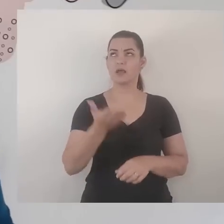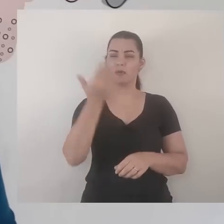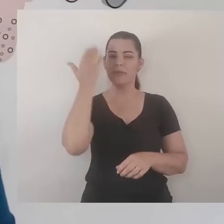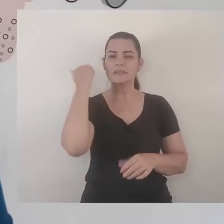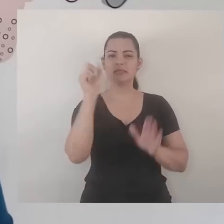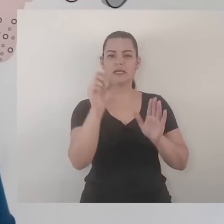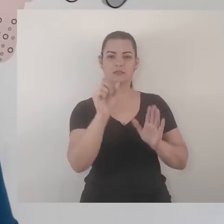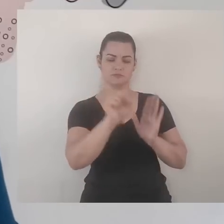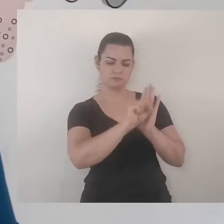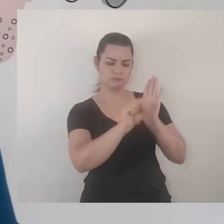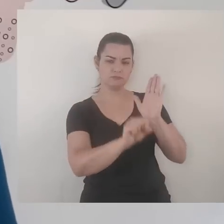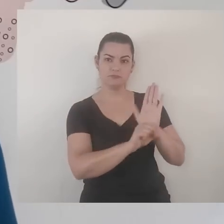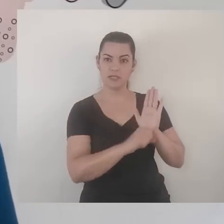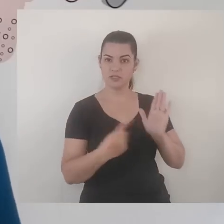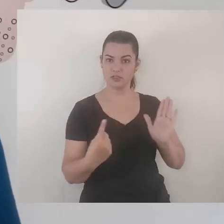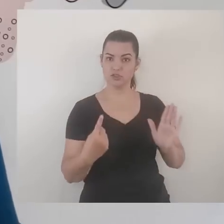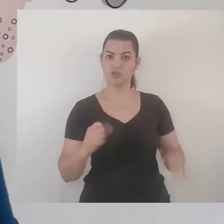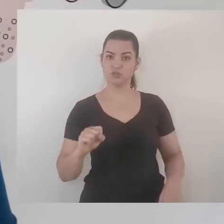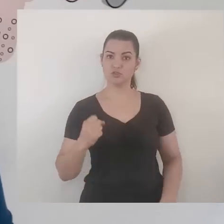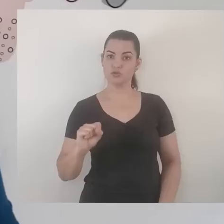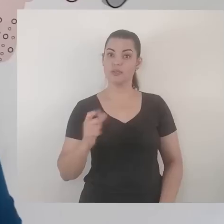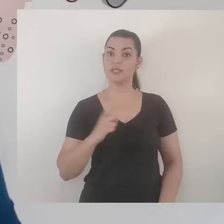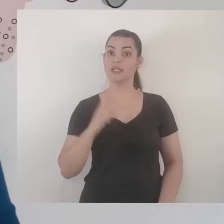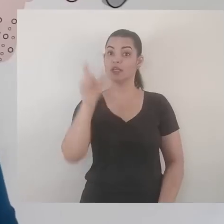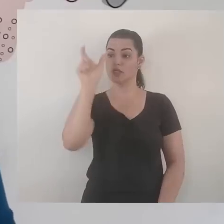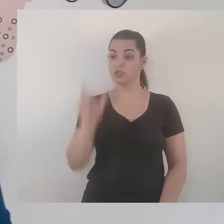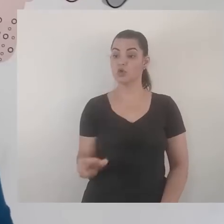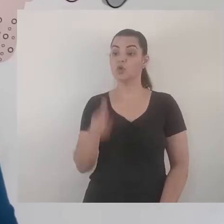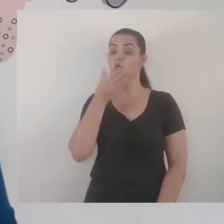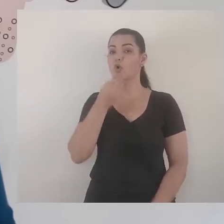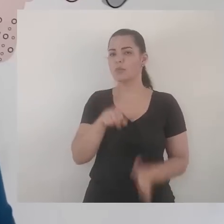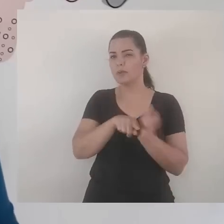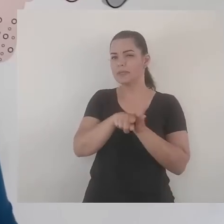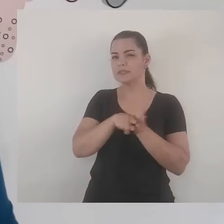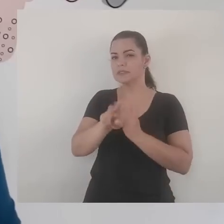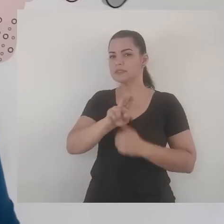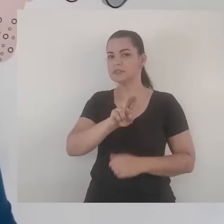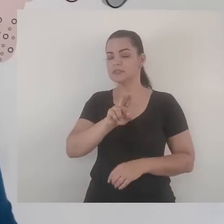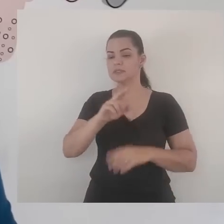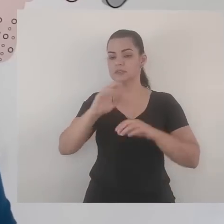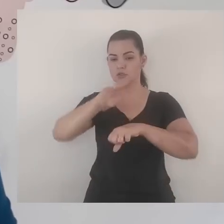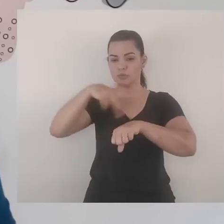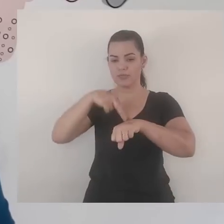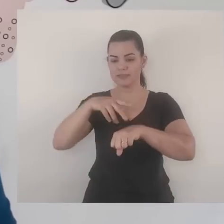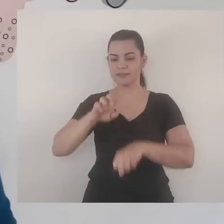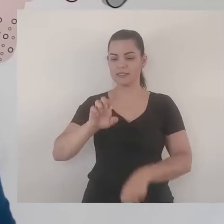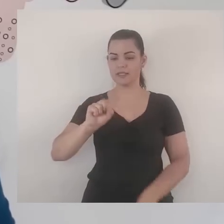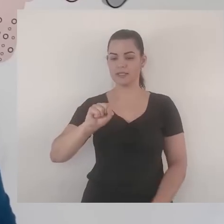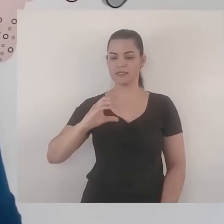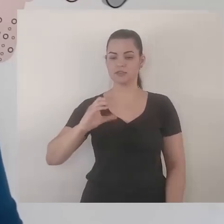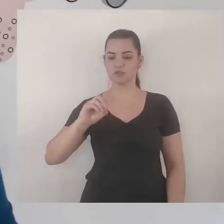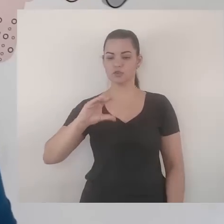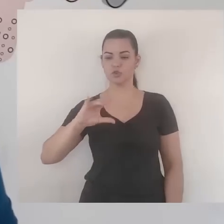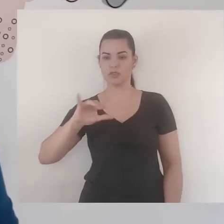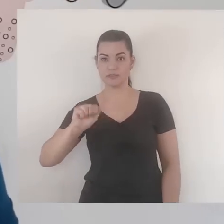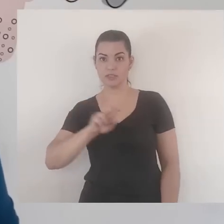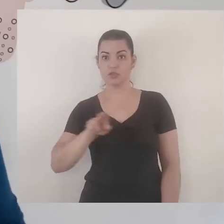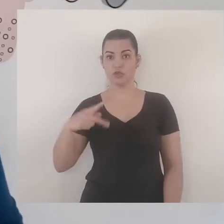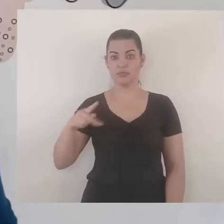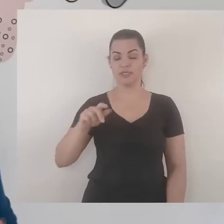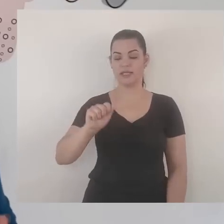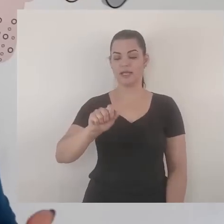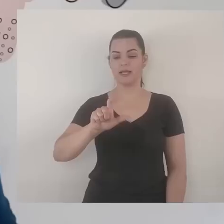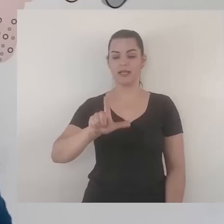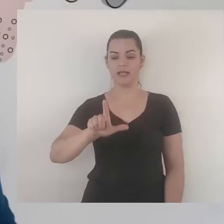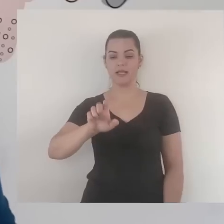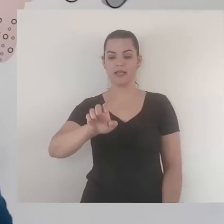do século XVIII, existia um pesquisador escocês chamado Alexander Wilson.